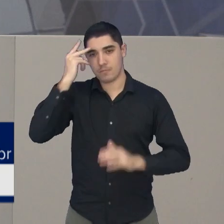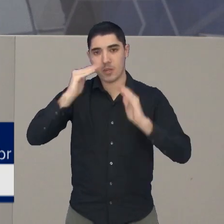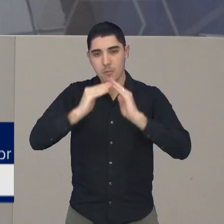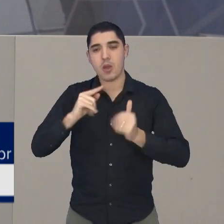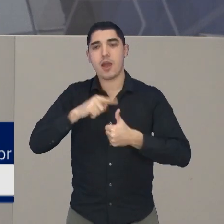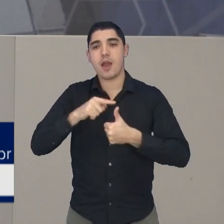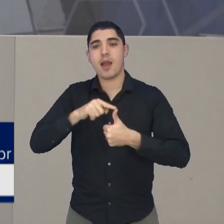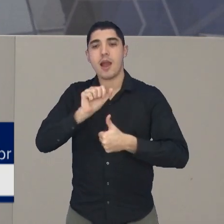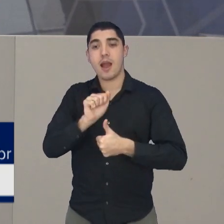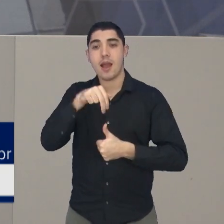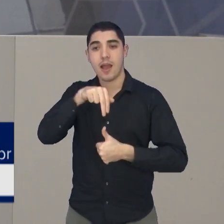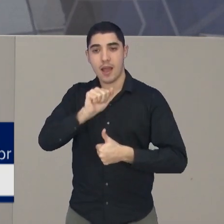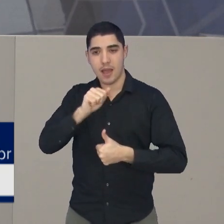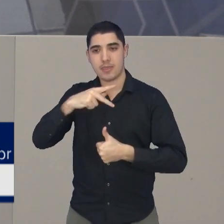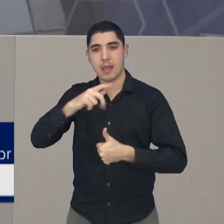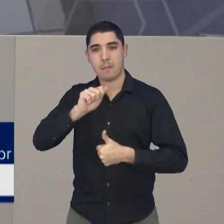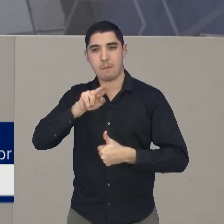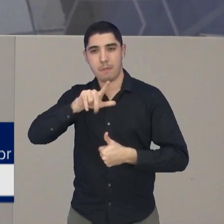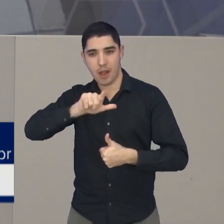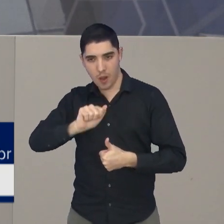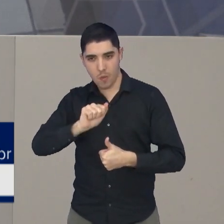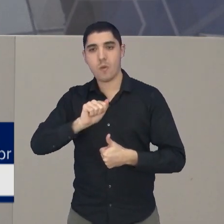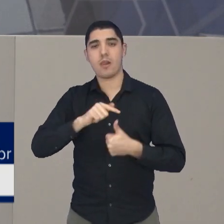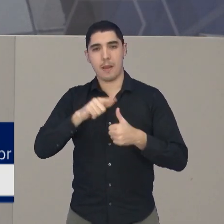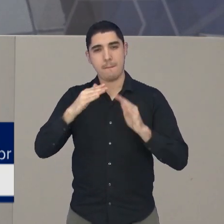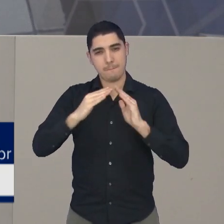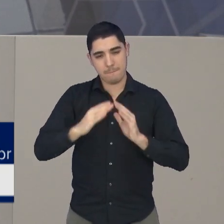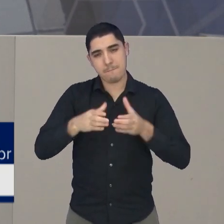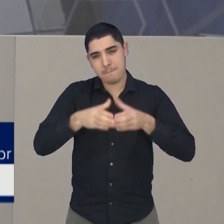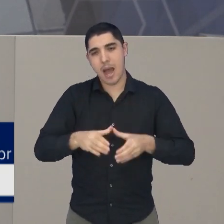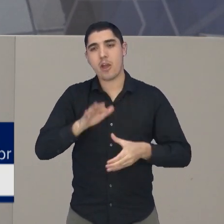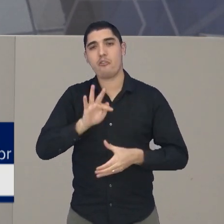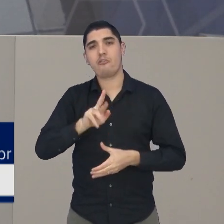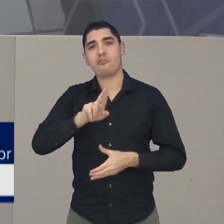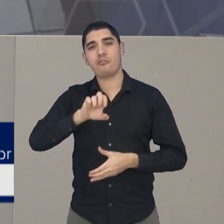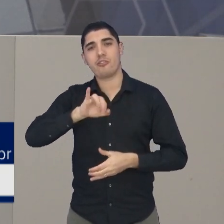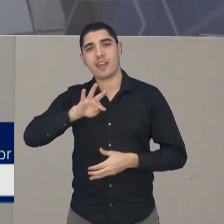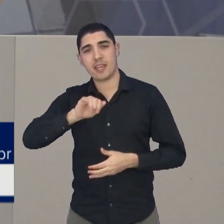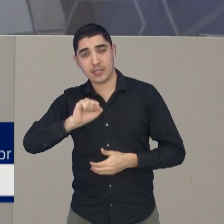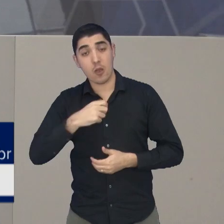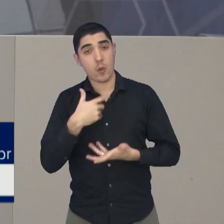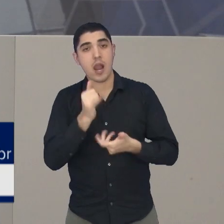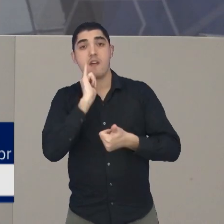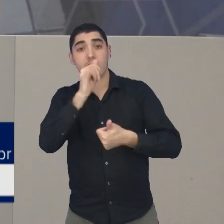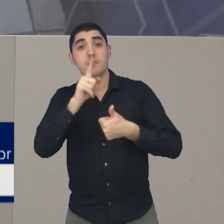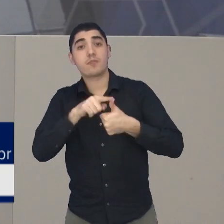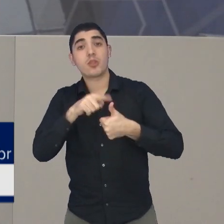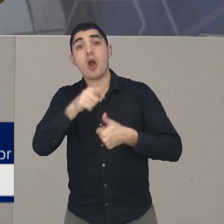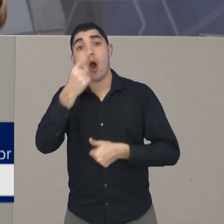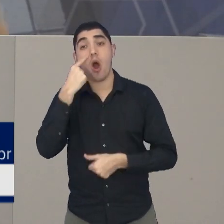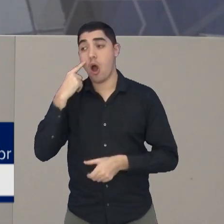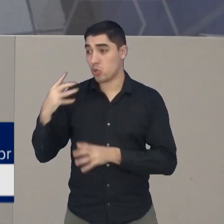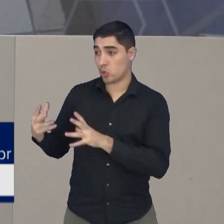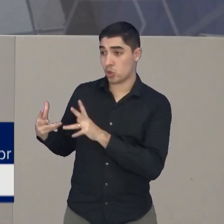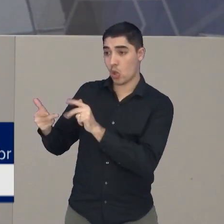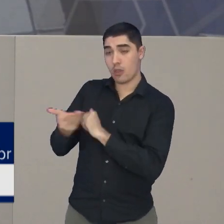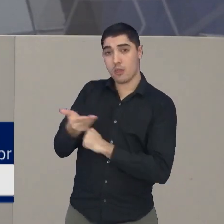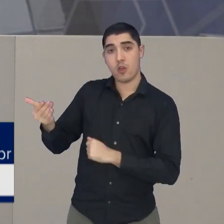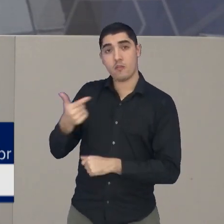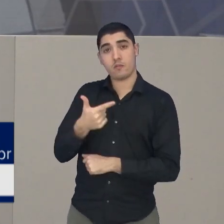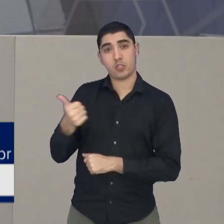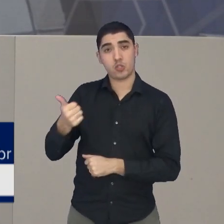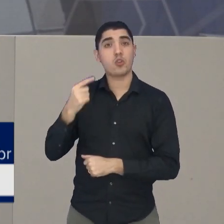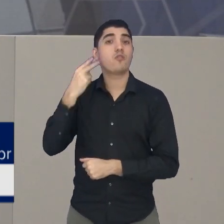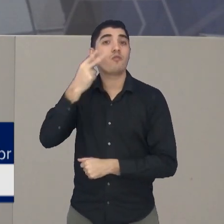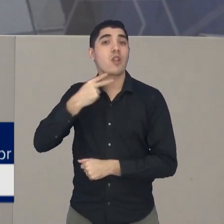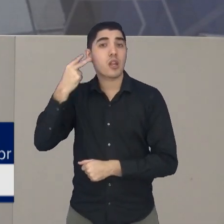Paula dos Freitas, né, que está aqui, dizer para ela que todos os 21 vereadores